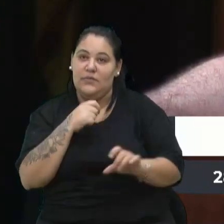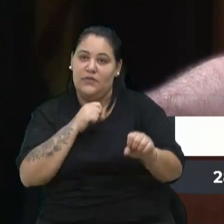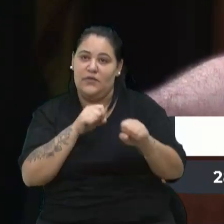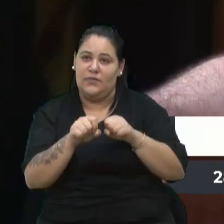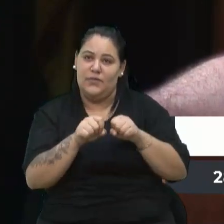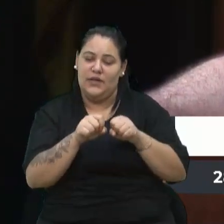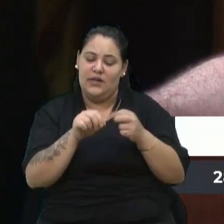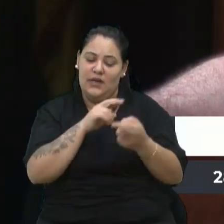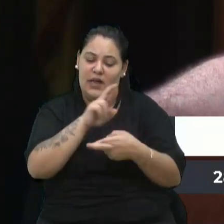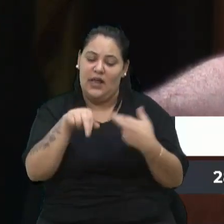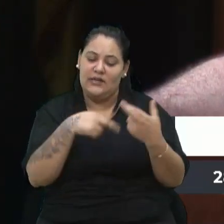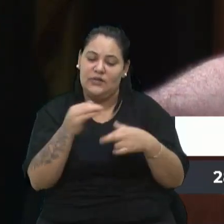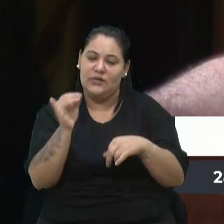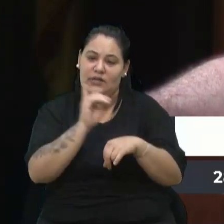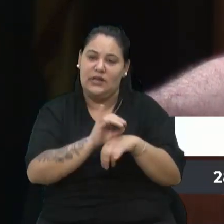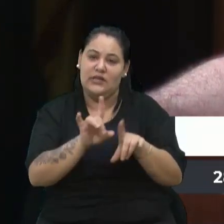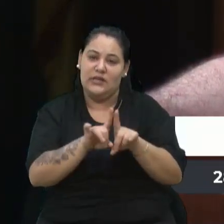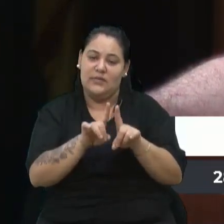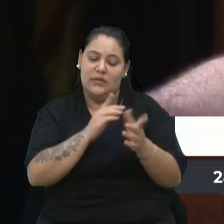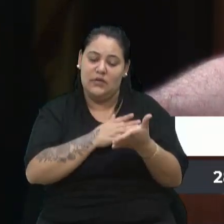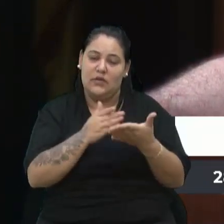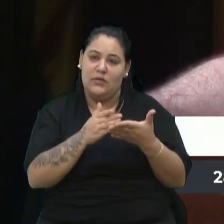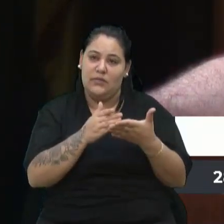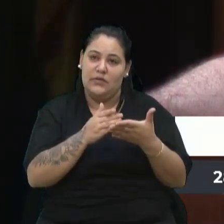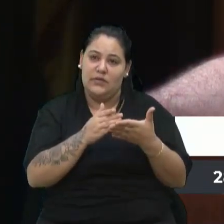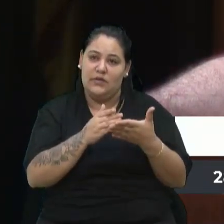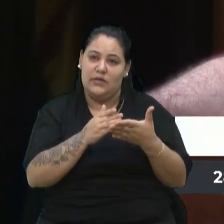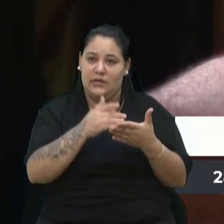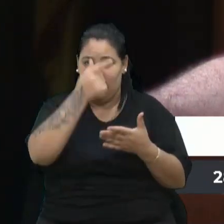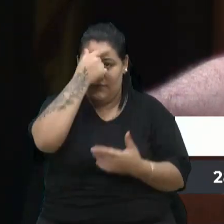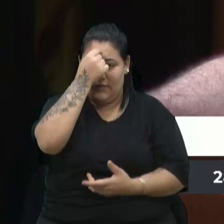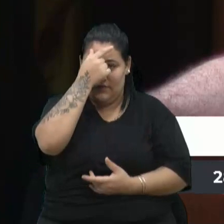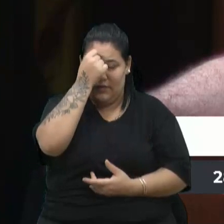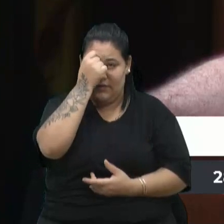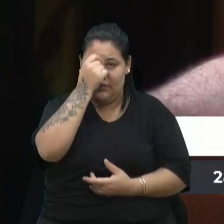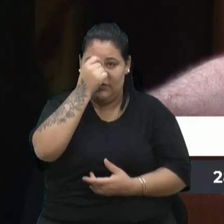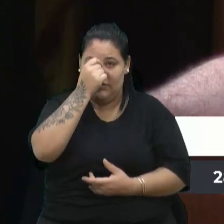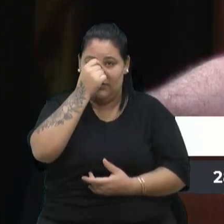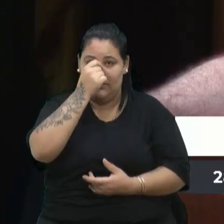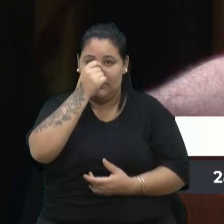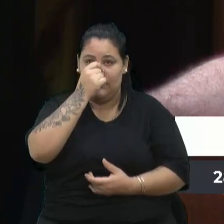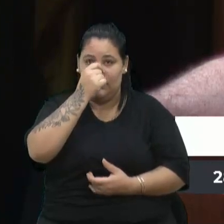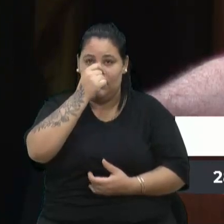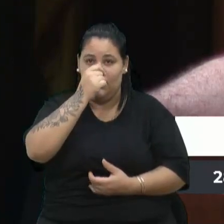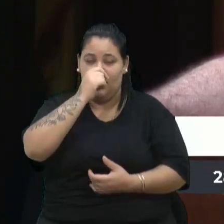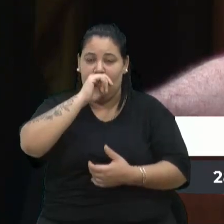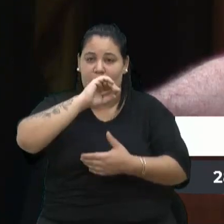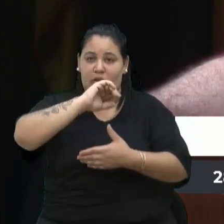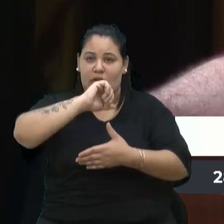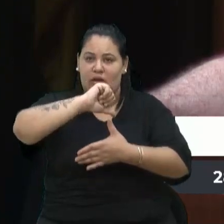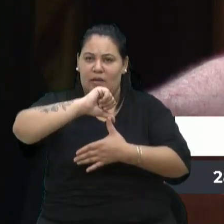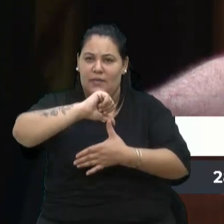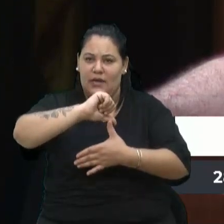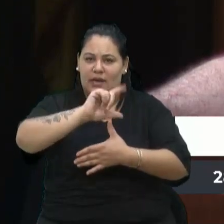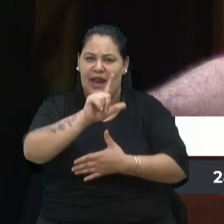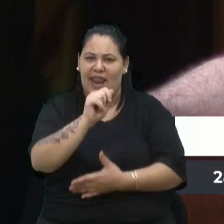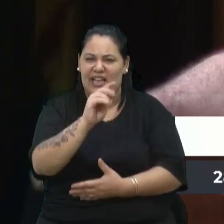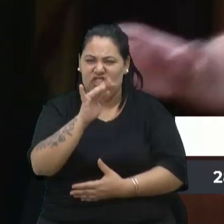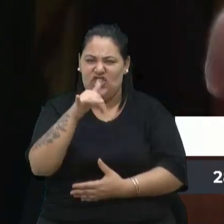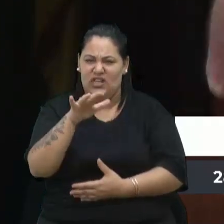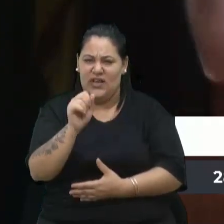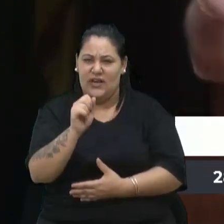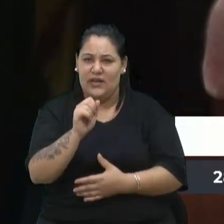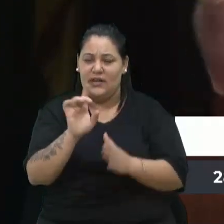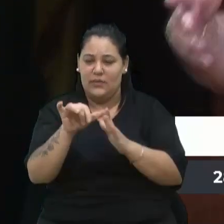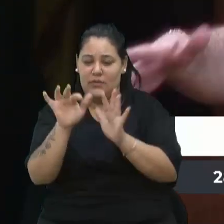Internacionais, comecei na Faculdade de América Latina e terminei na FSG, e um pouco a